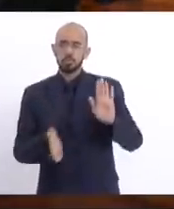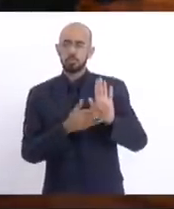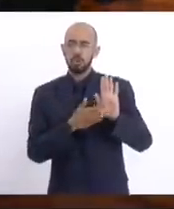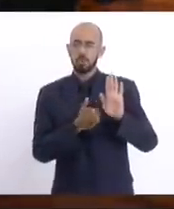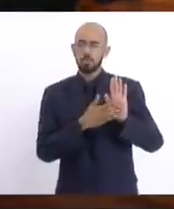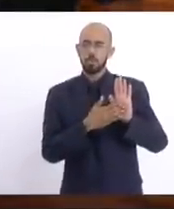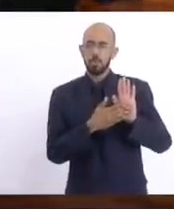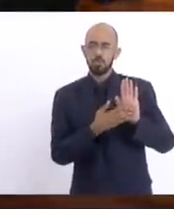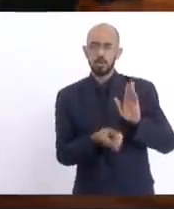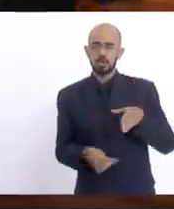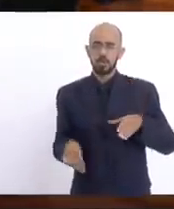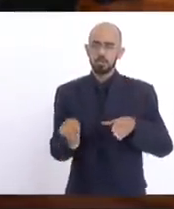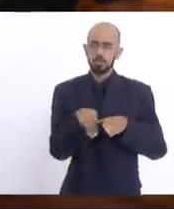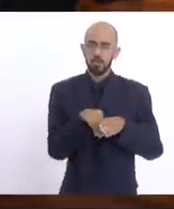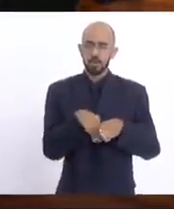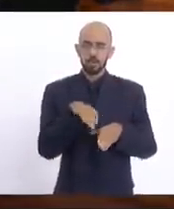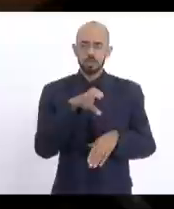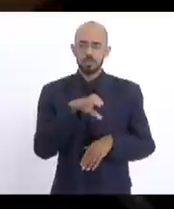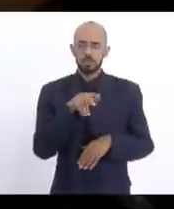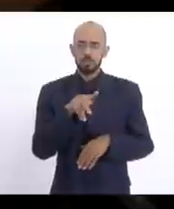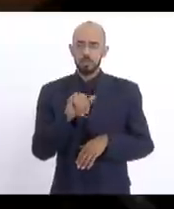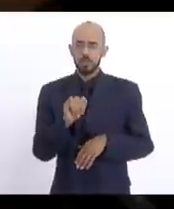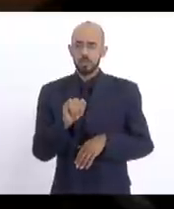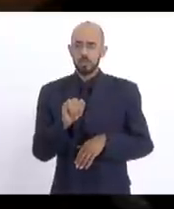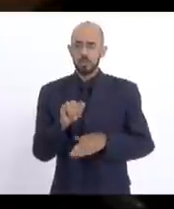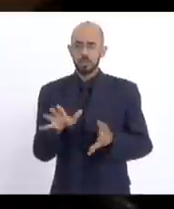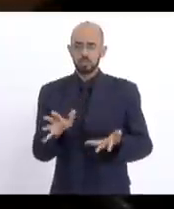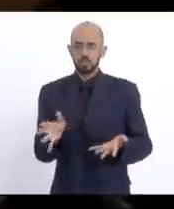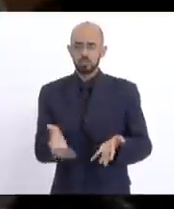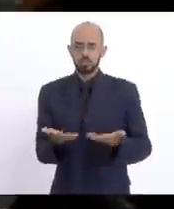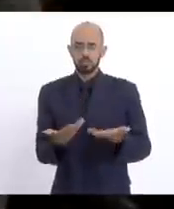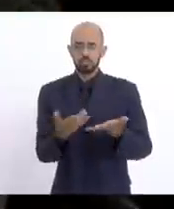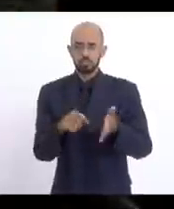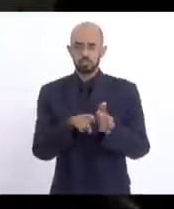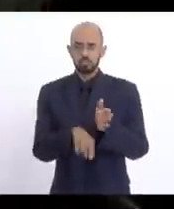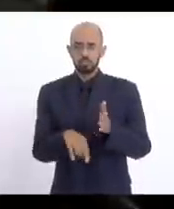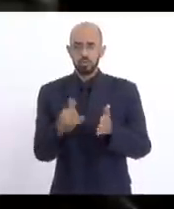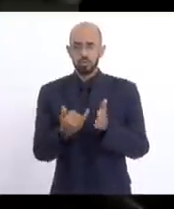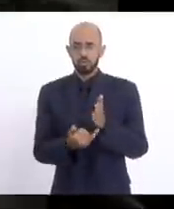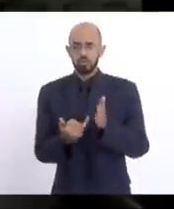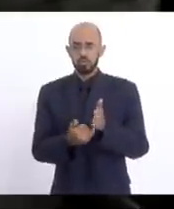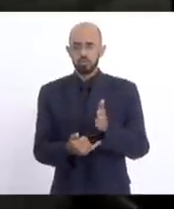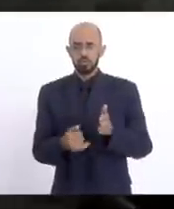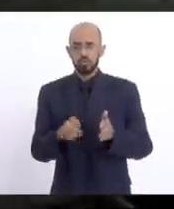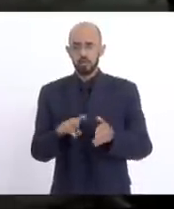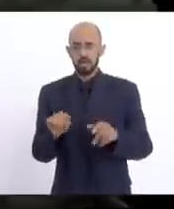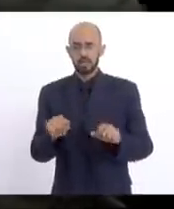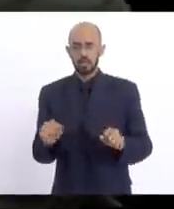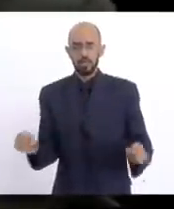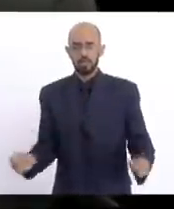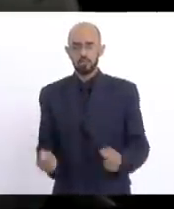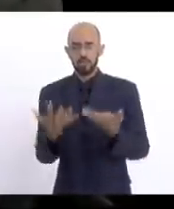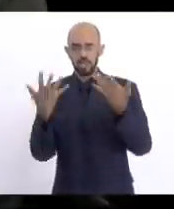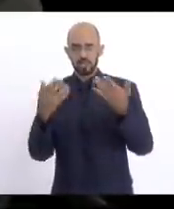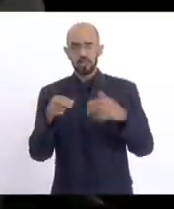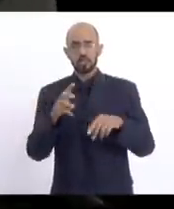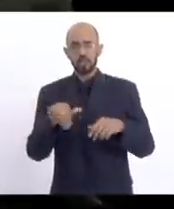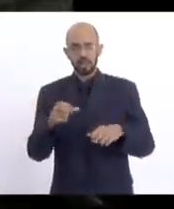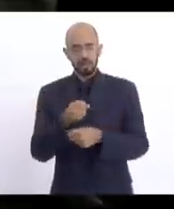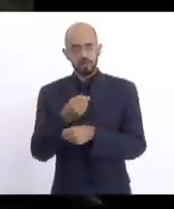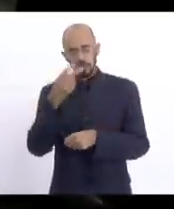ser membro da CPI dos incentivos. Vai ser uma festa. Vai sair gente